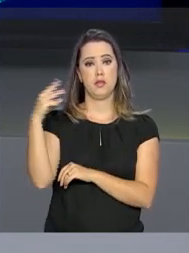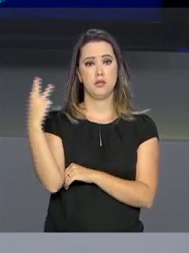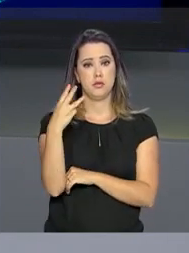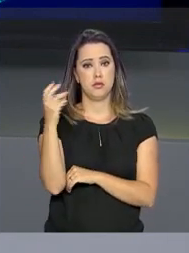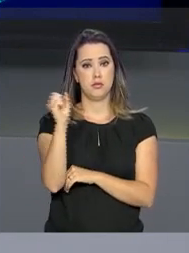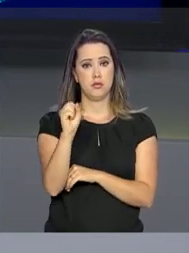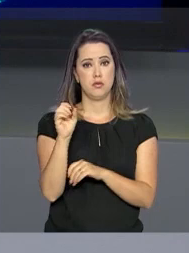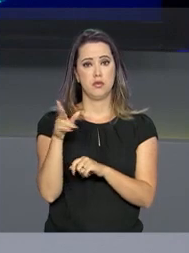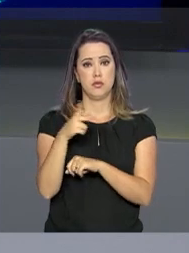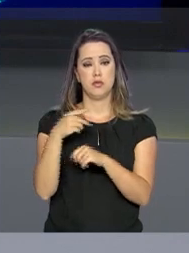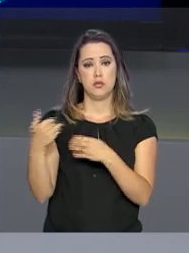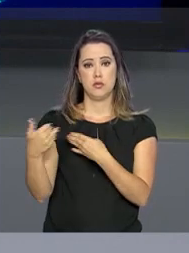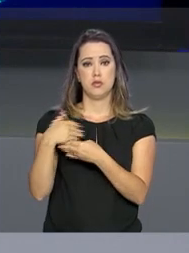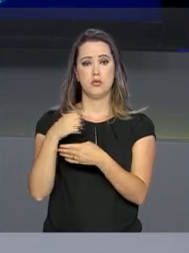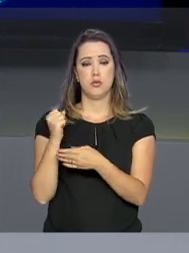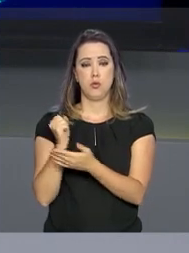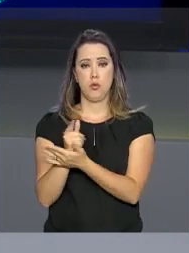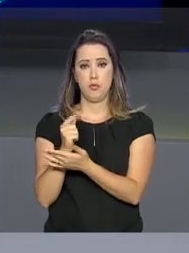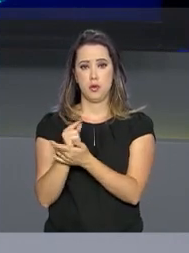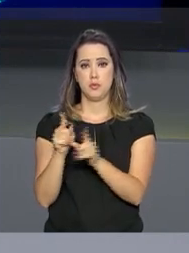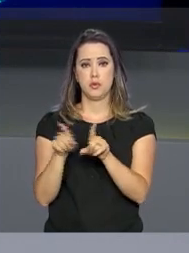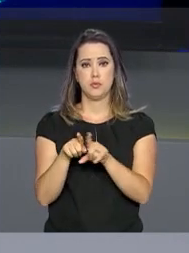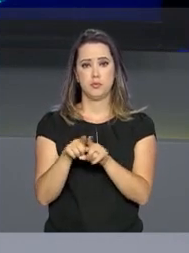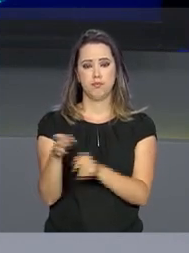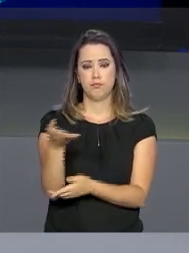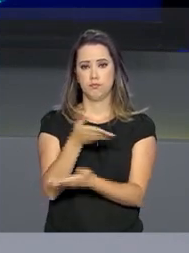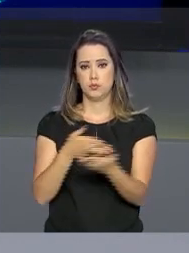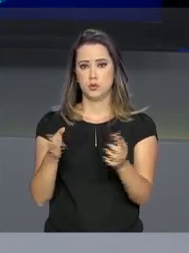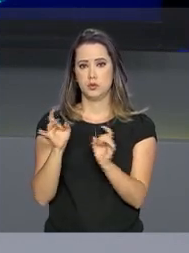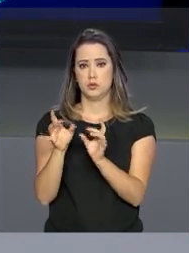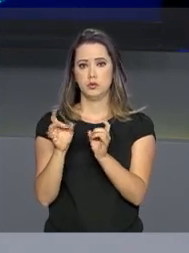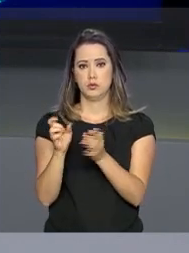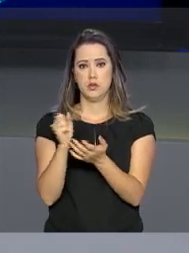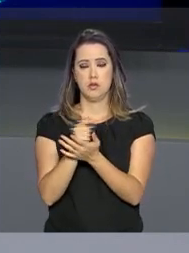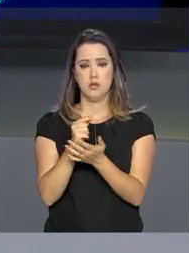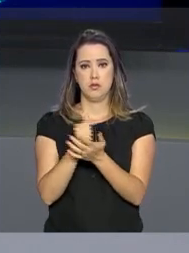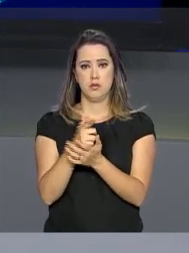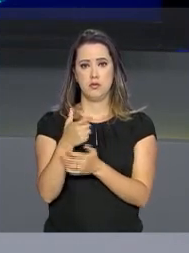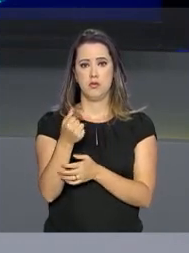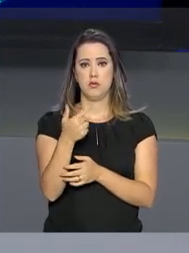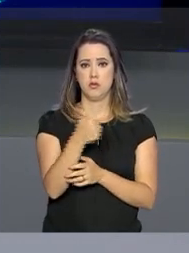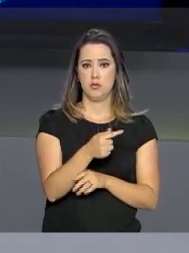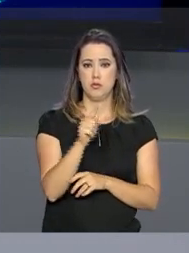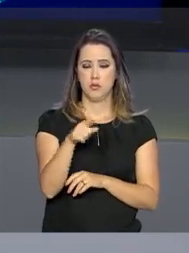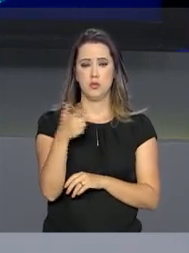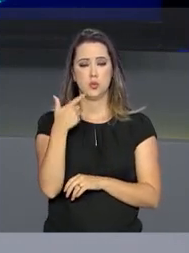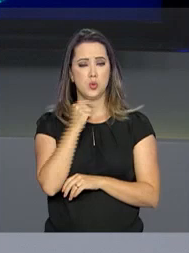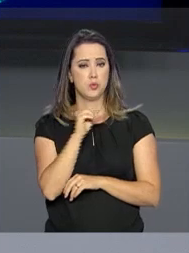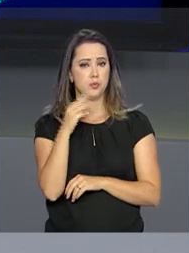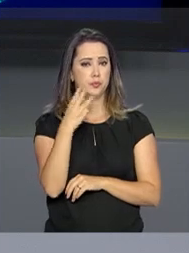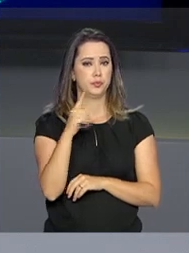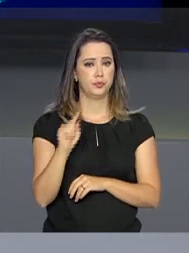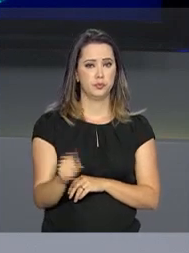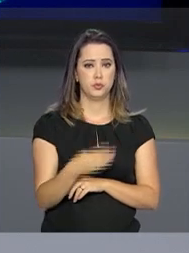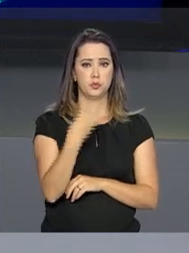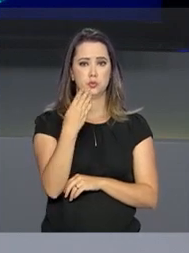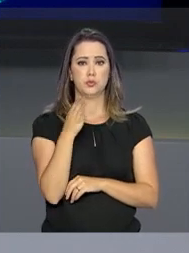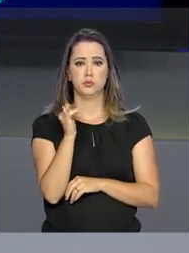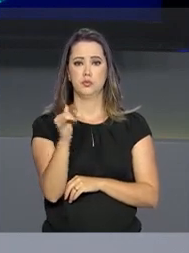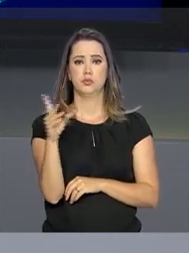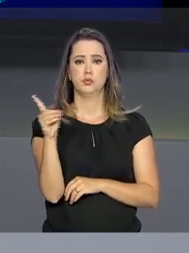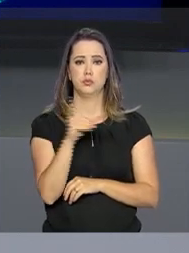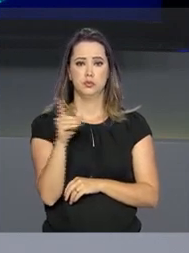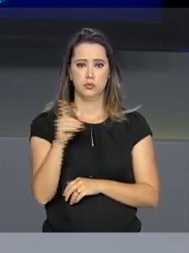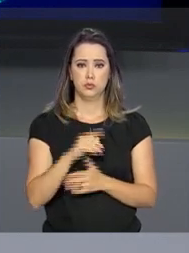país de origem das nossas importações a corrente de comércio entre os dois países em 2017 atingiu 13,4